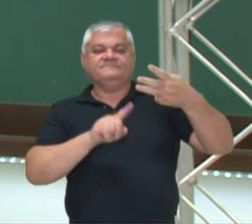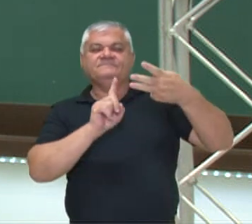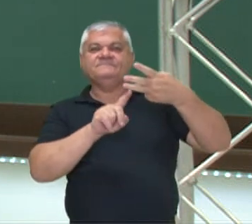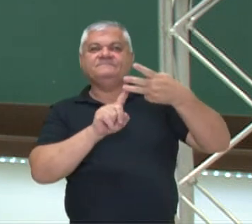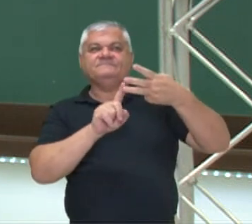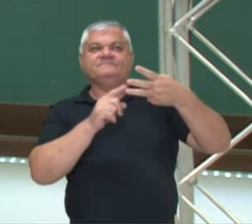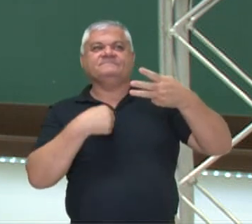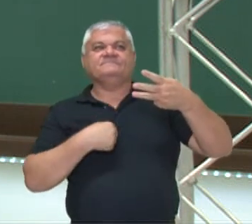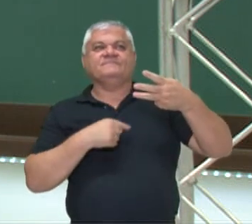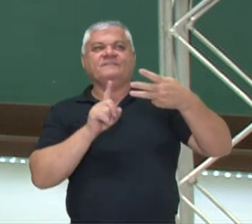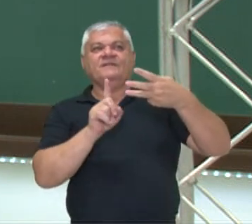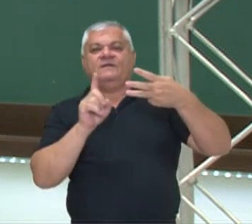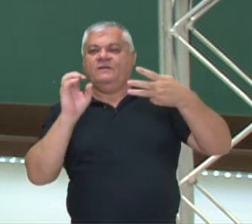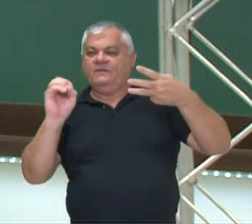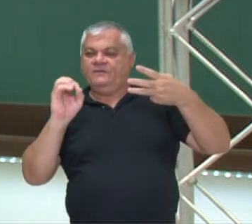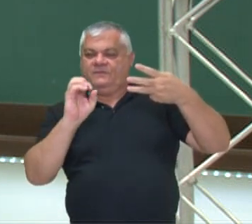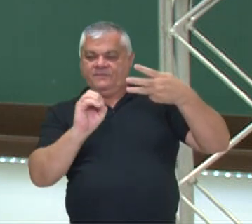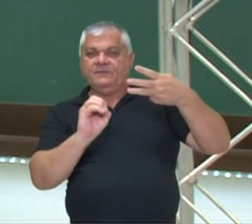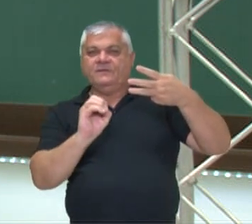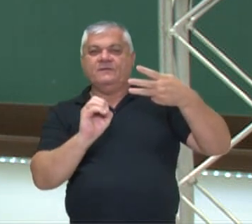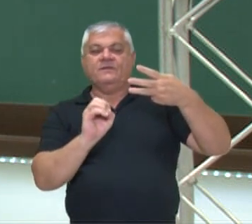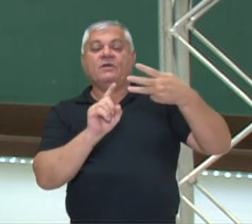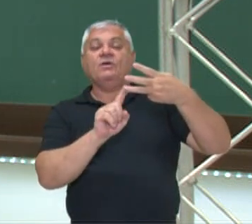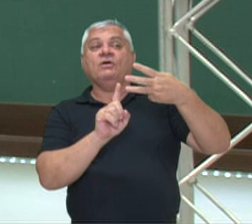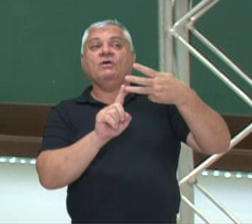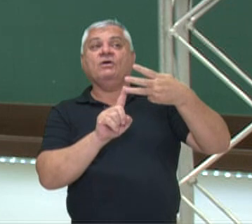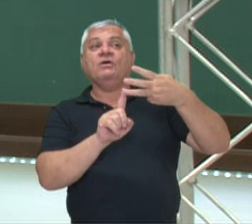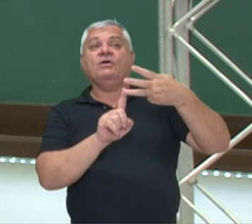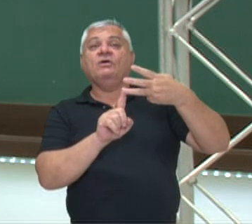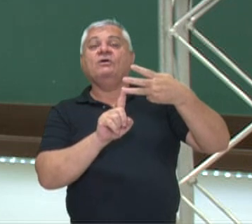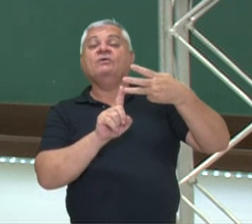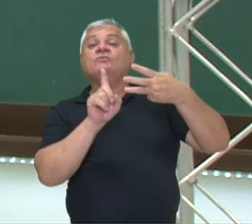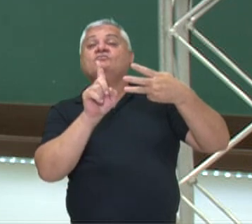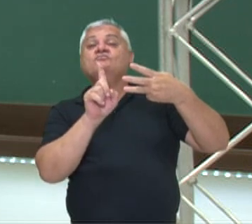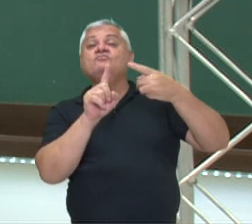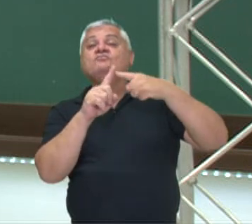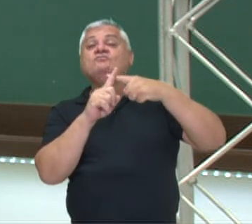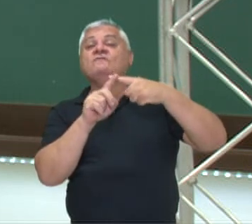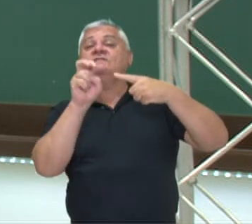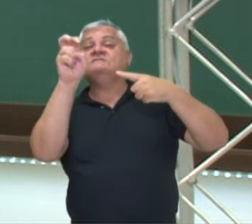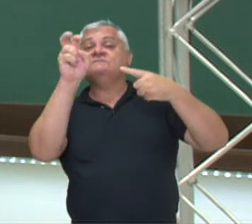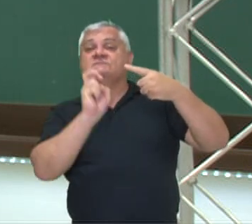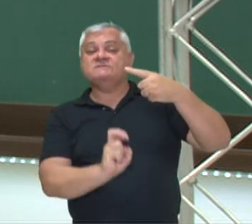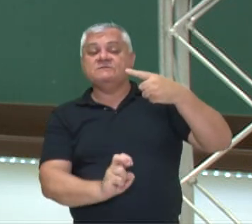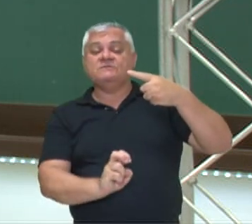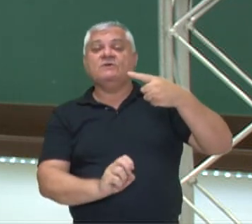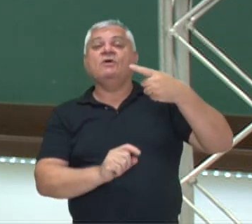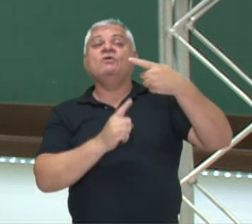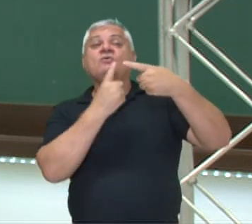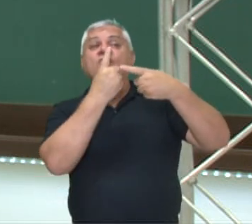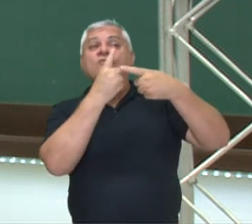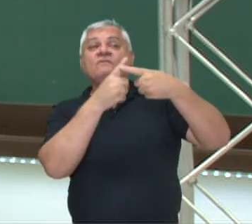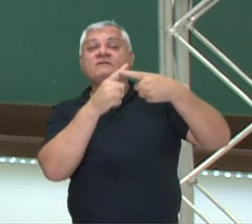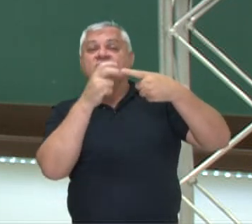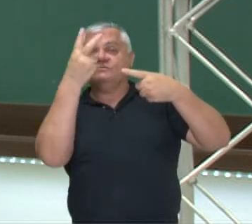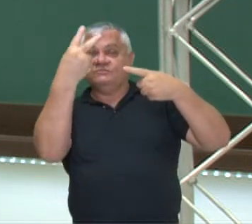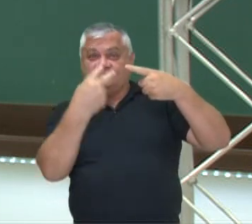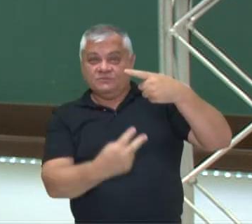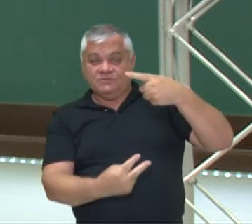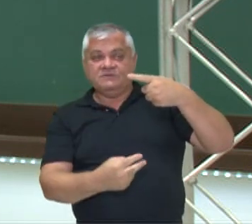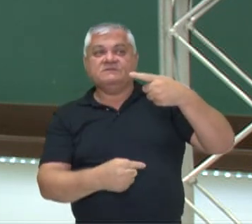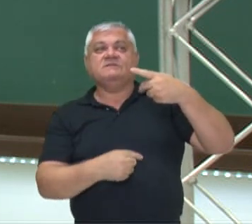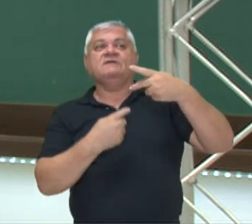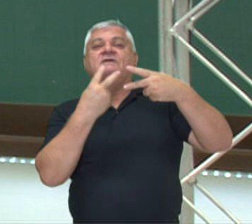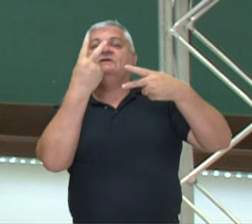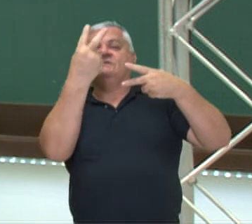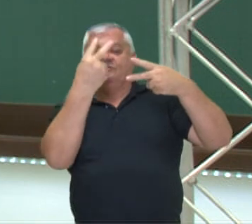Agora, desocupa a unidade, desocupa a dezena, porque eu vou multiplicar pela centena. Então, vai ficar como? 1 vezes 5 é 5. 1 vezes 2 é